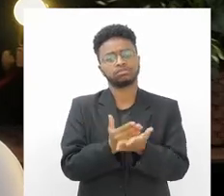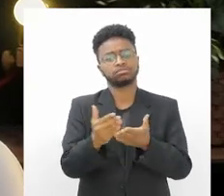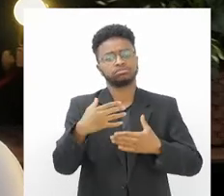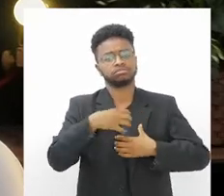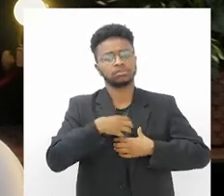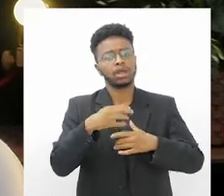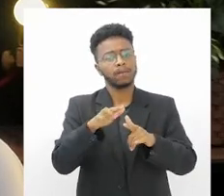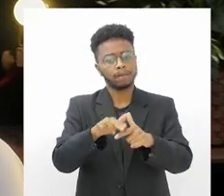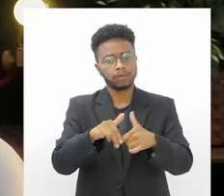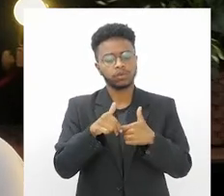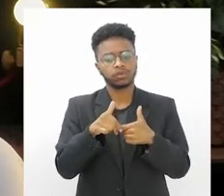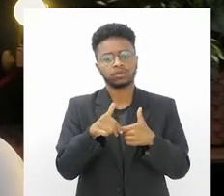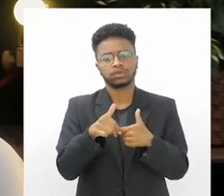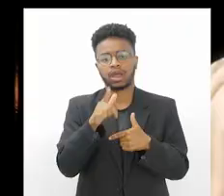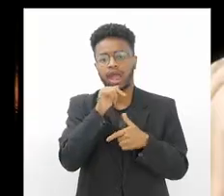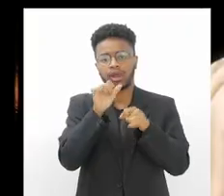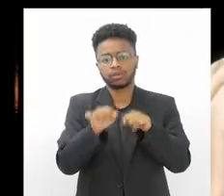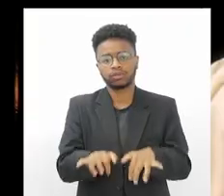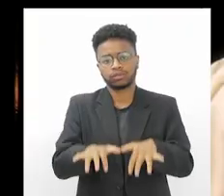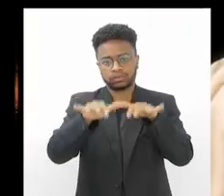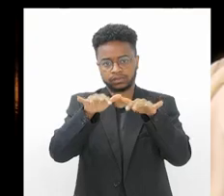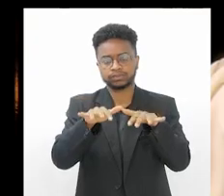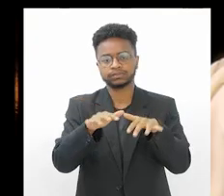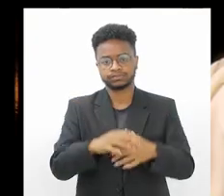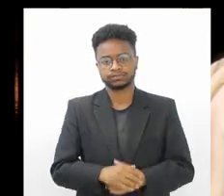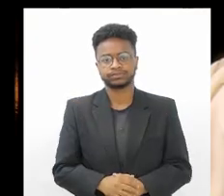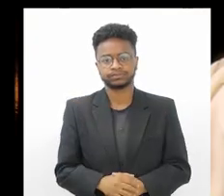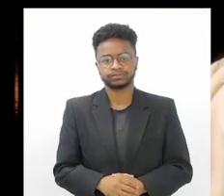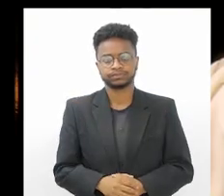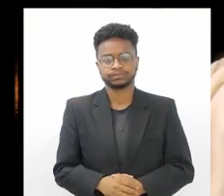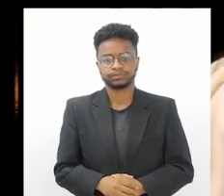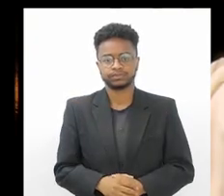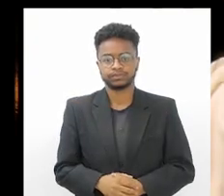isso com a elevação do mar, dos